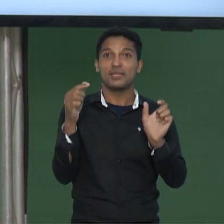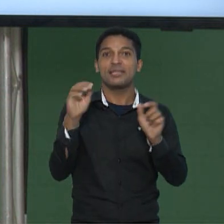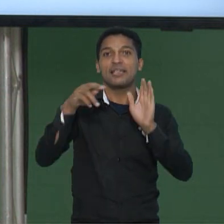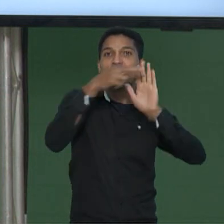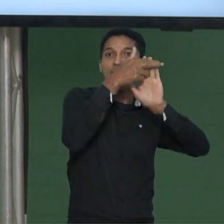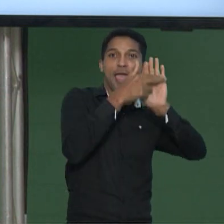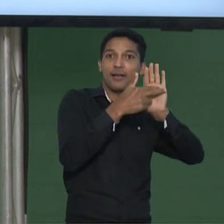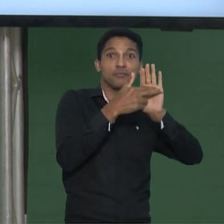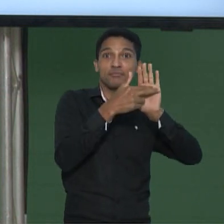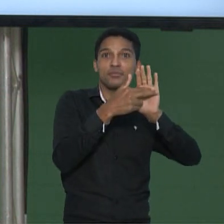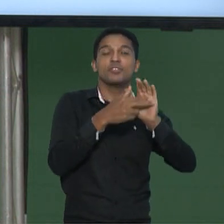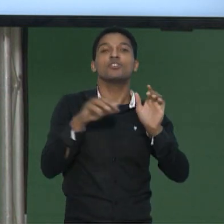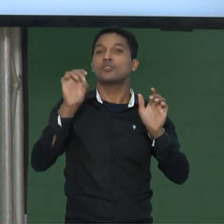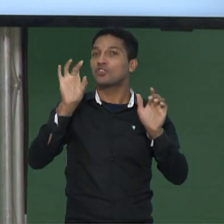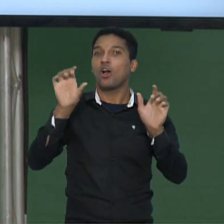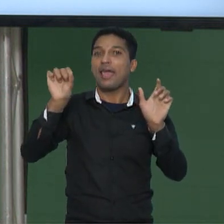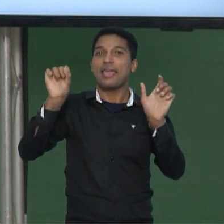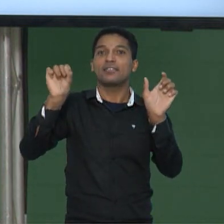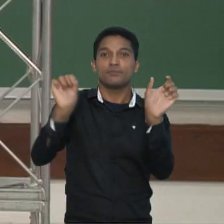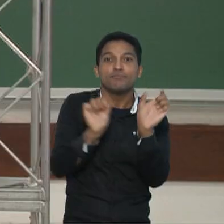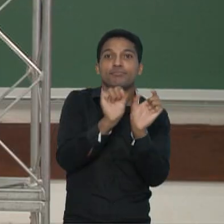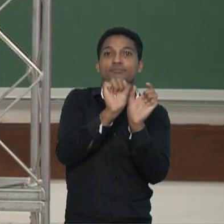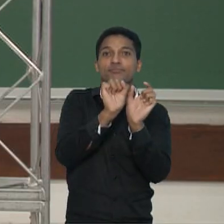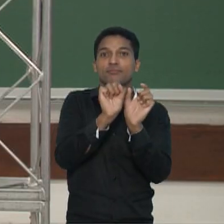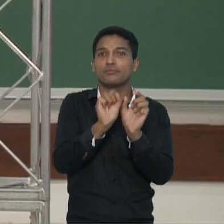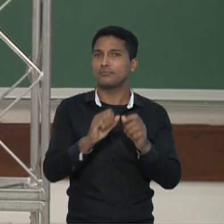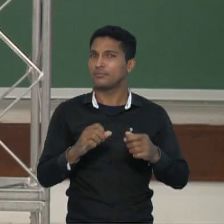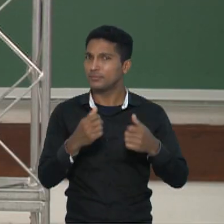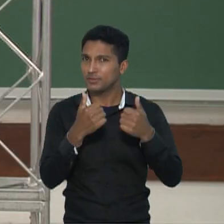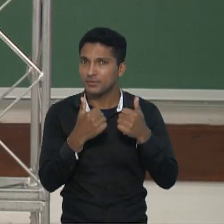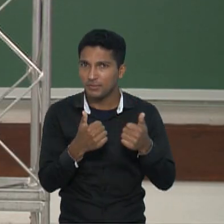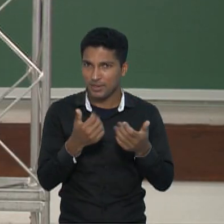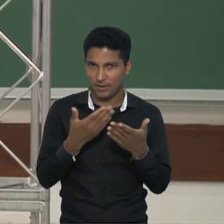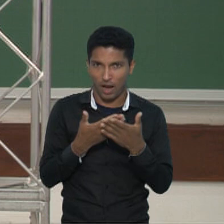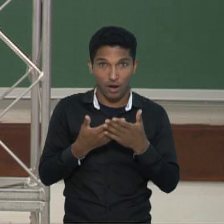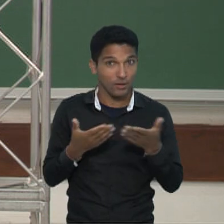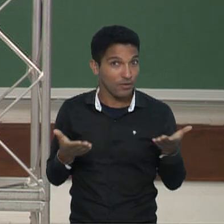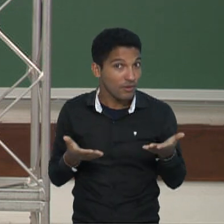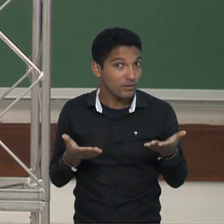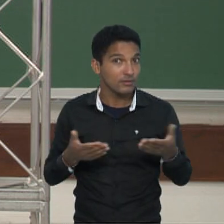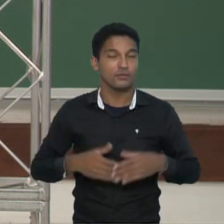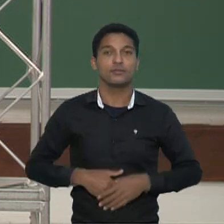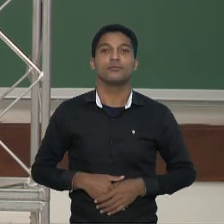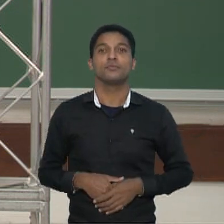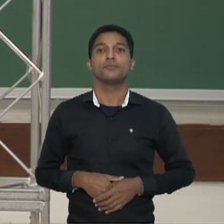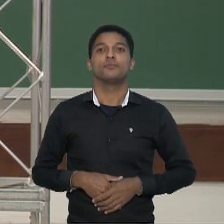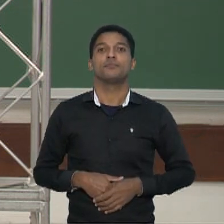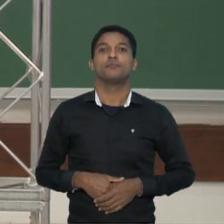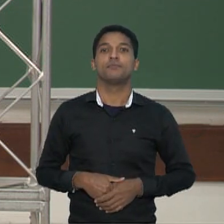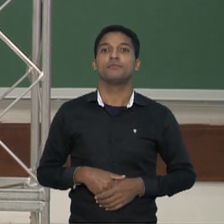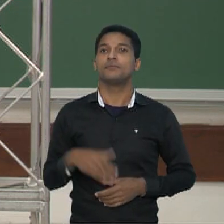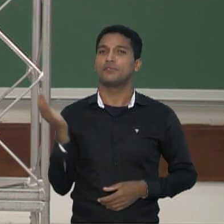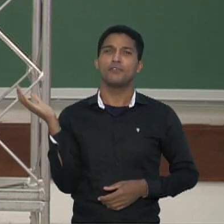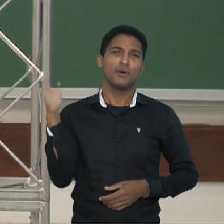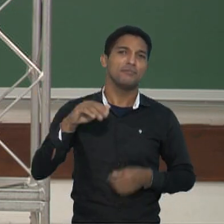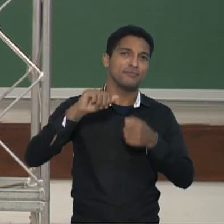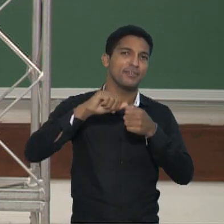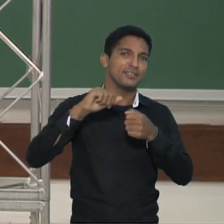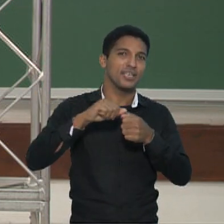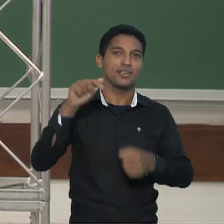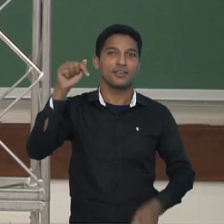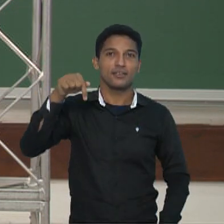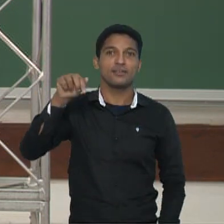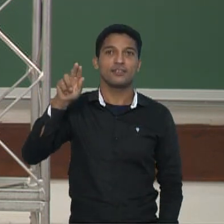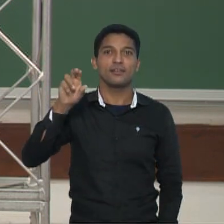eu apenas acrescento S. Tudo bem nessa nossa aulinha de hoje? Vamos fazer então o quiz